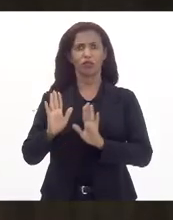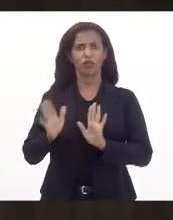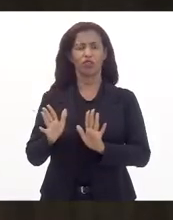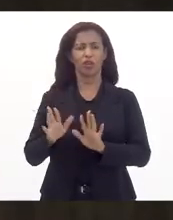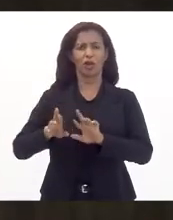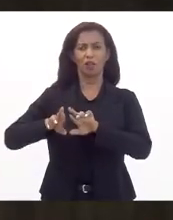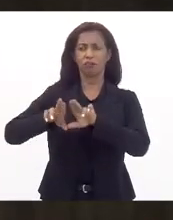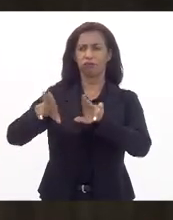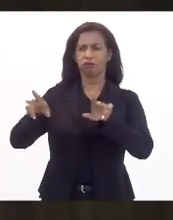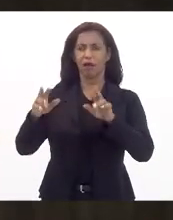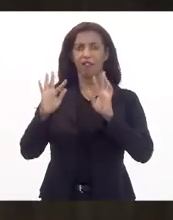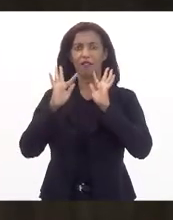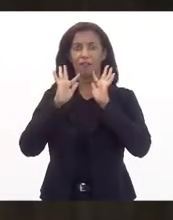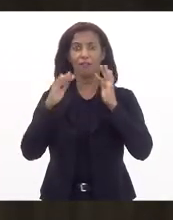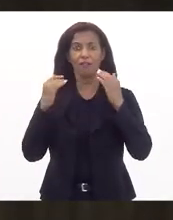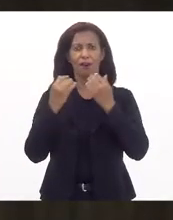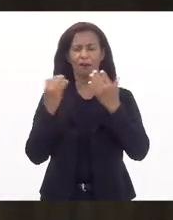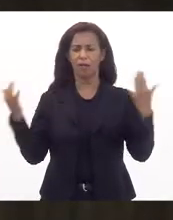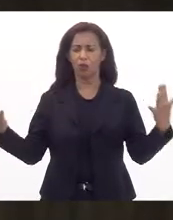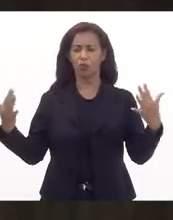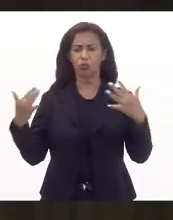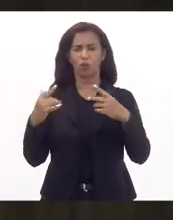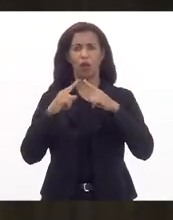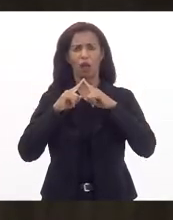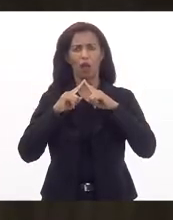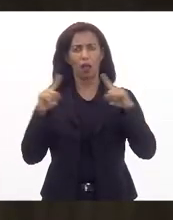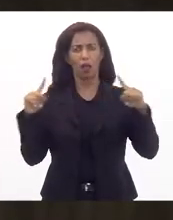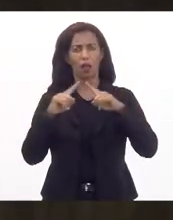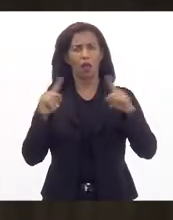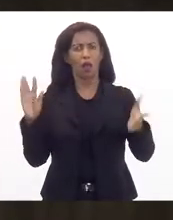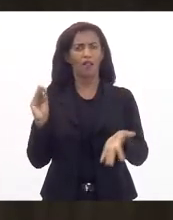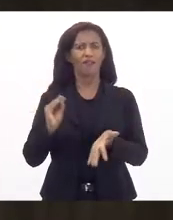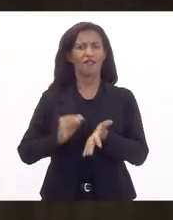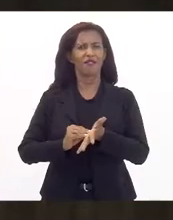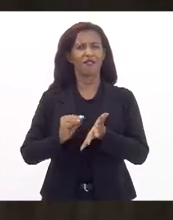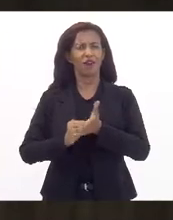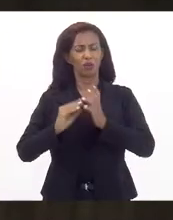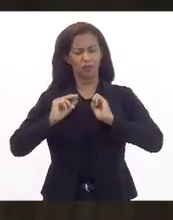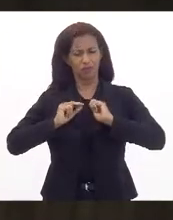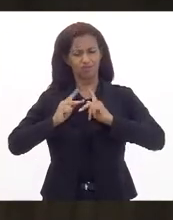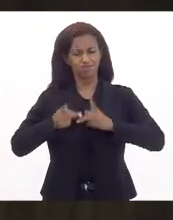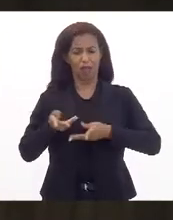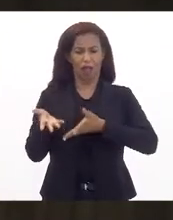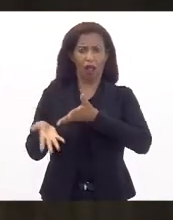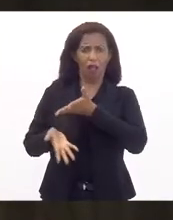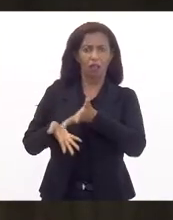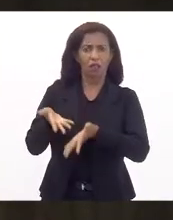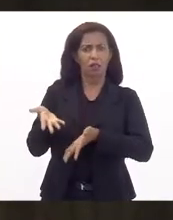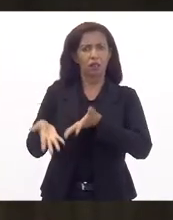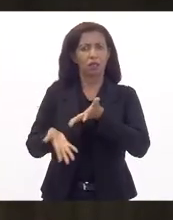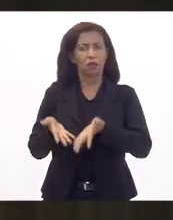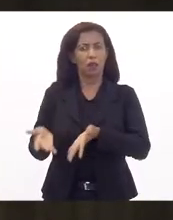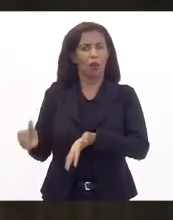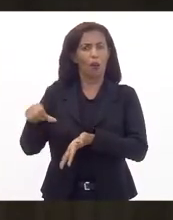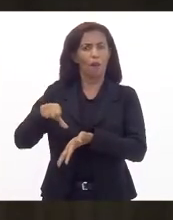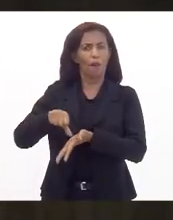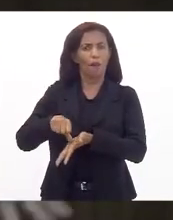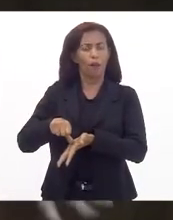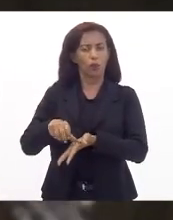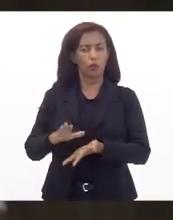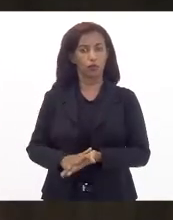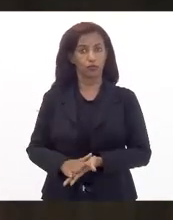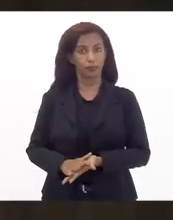por diversas famílias questionando a falta de humanidade no trato da unidade pública